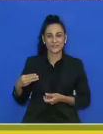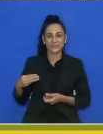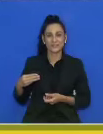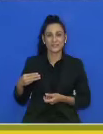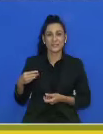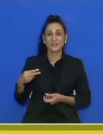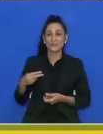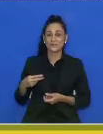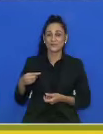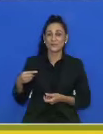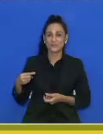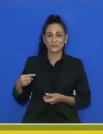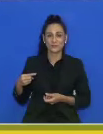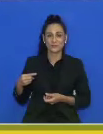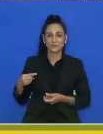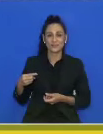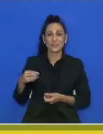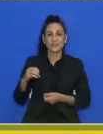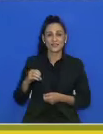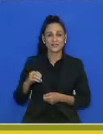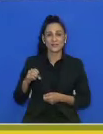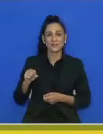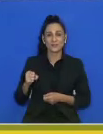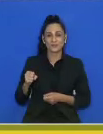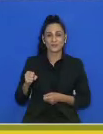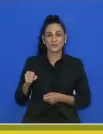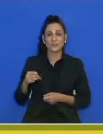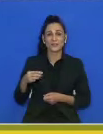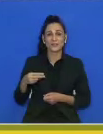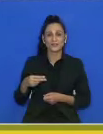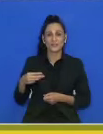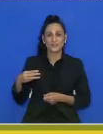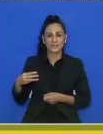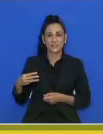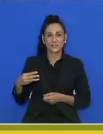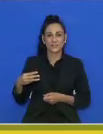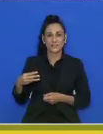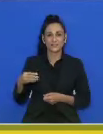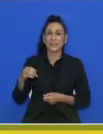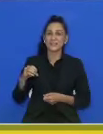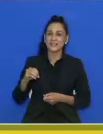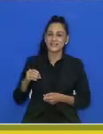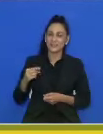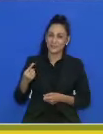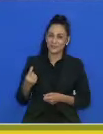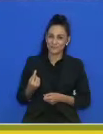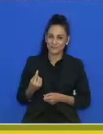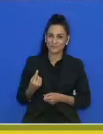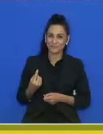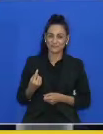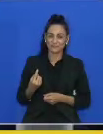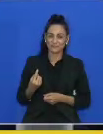03, 21, 08, 23 e 01.